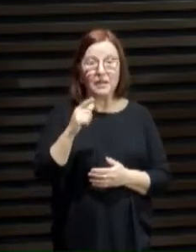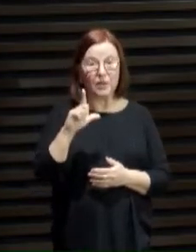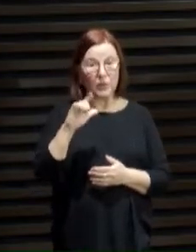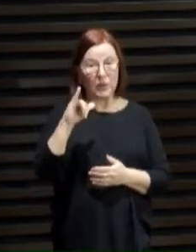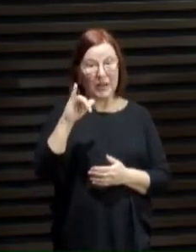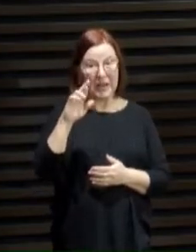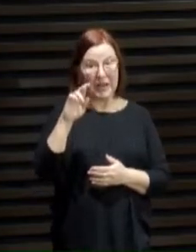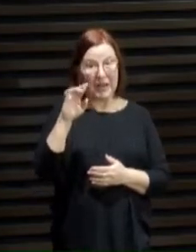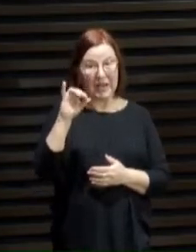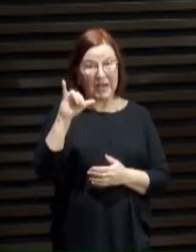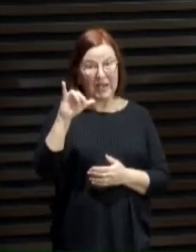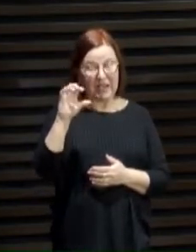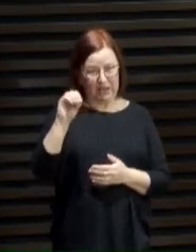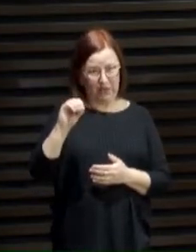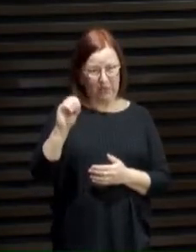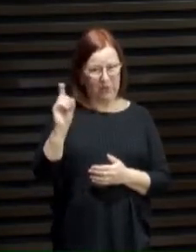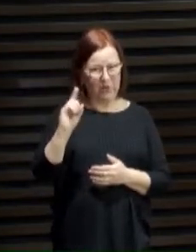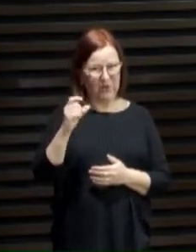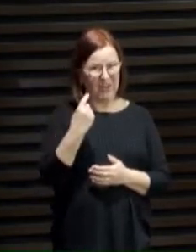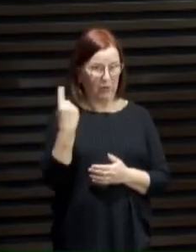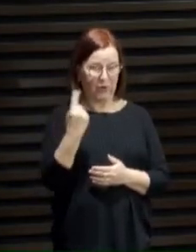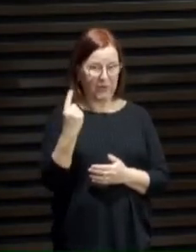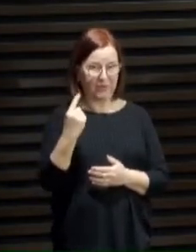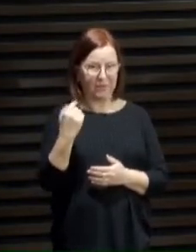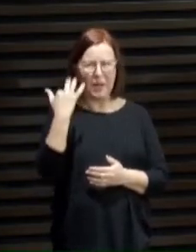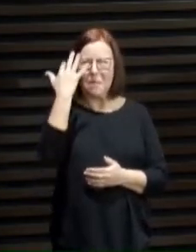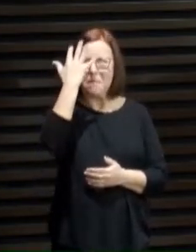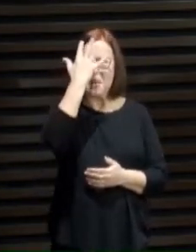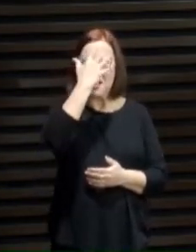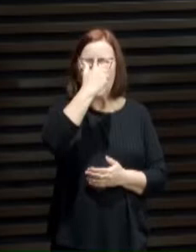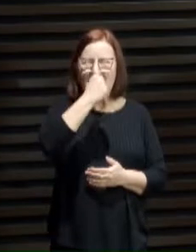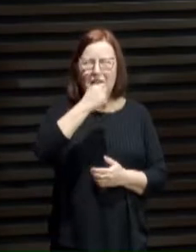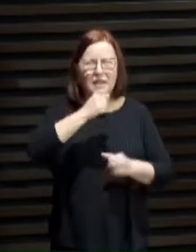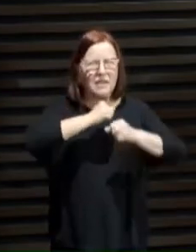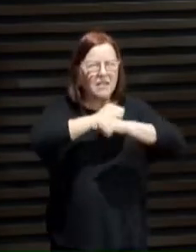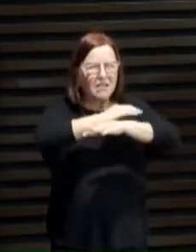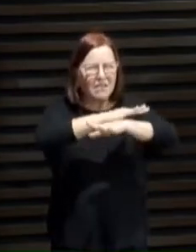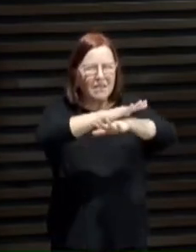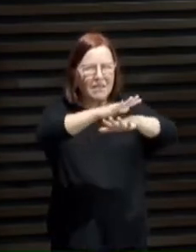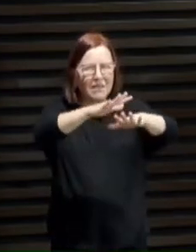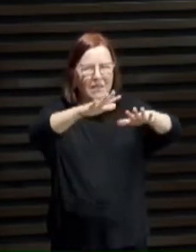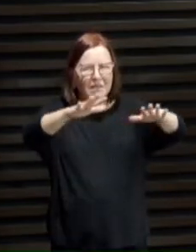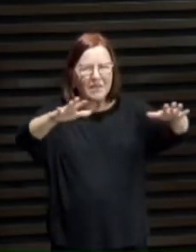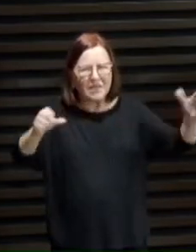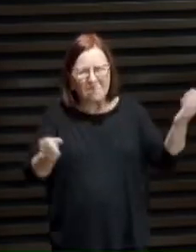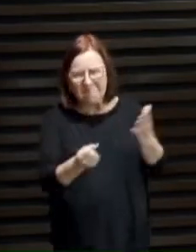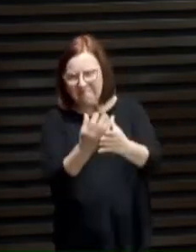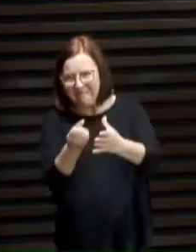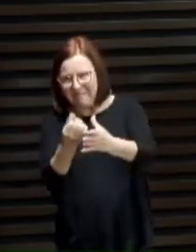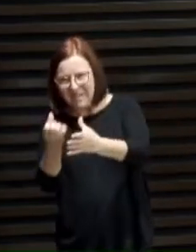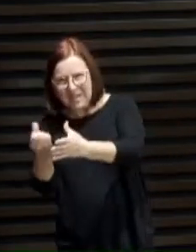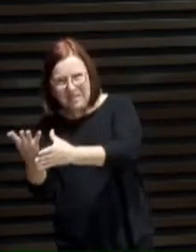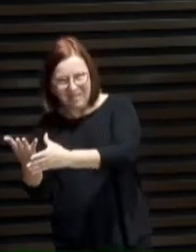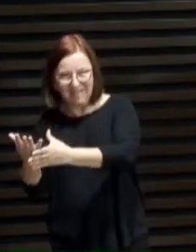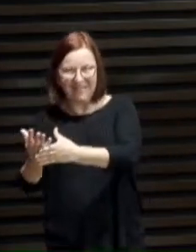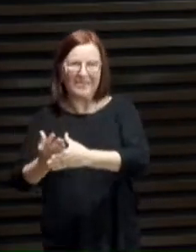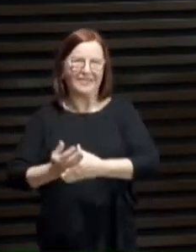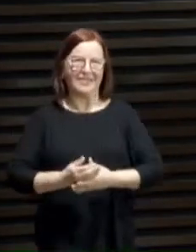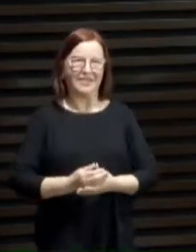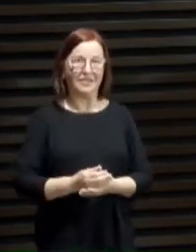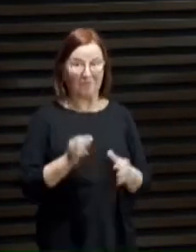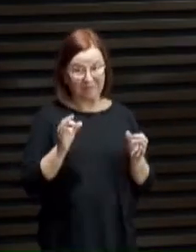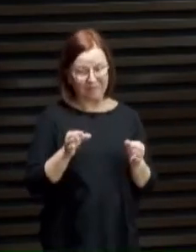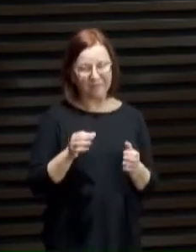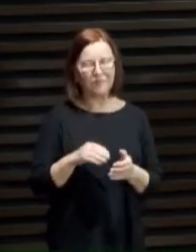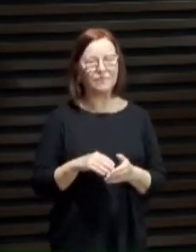lírio sozinho não tem uma beleza assim, a beleza do lírio está ali no campo, todinho, aquela multidão ali, tá certo?